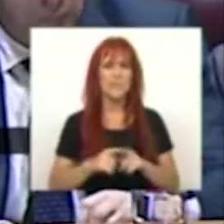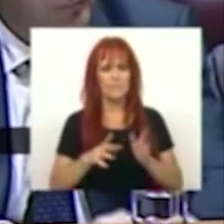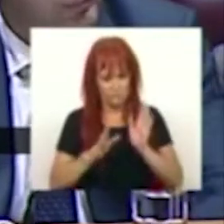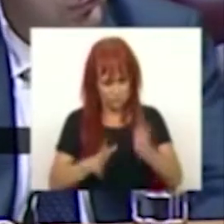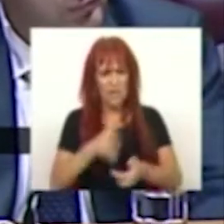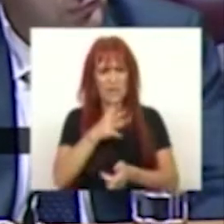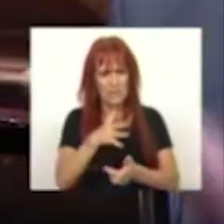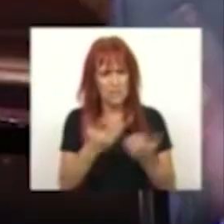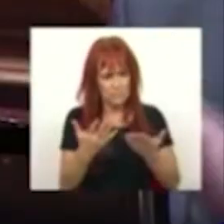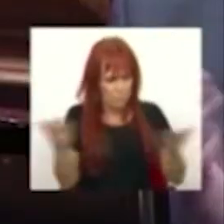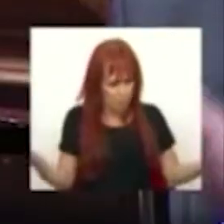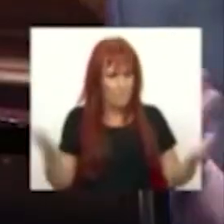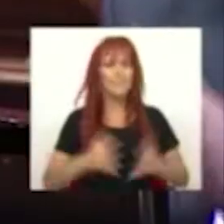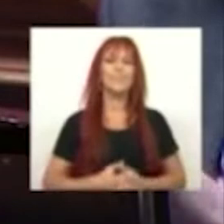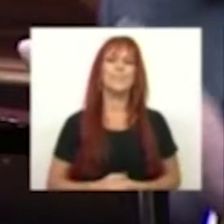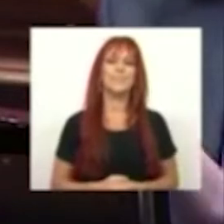deixar de saudar.